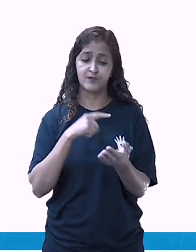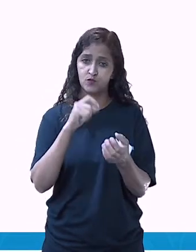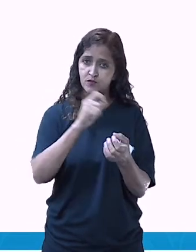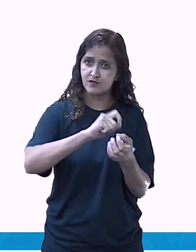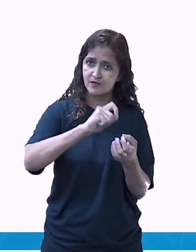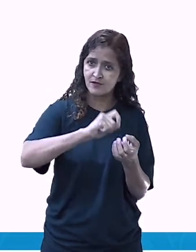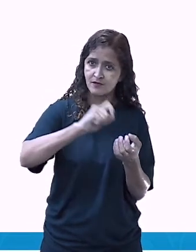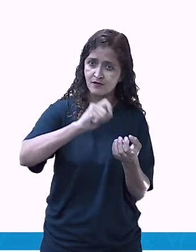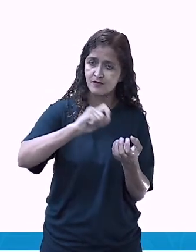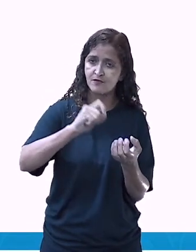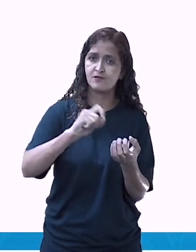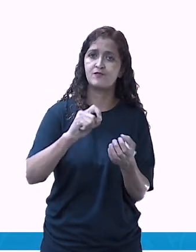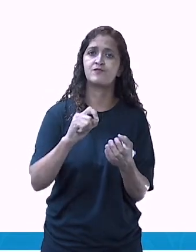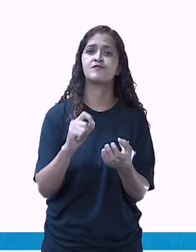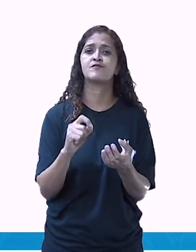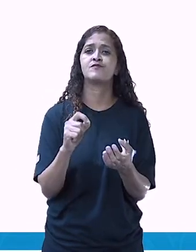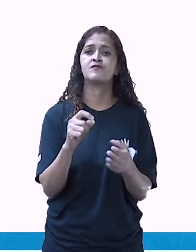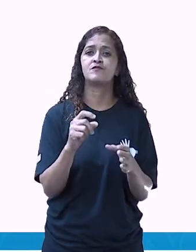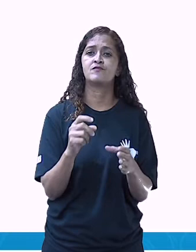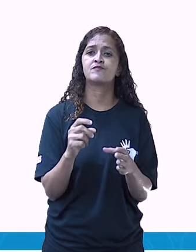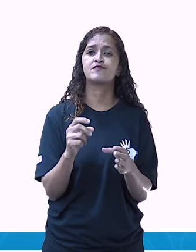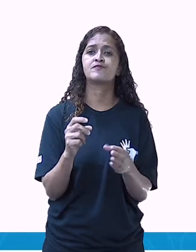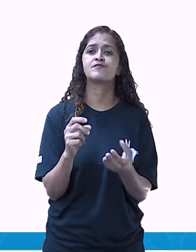eu vou escrevendo.